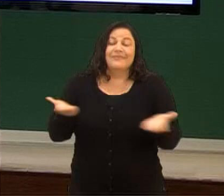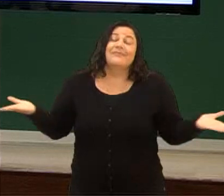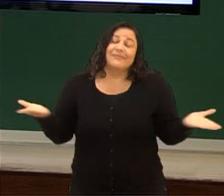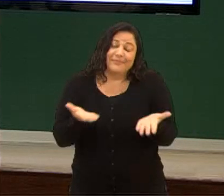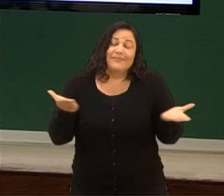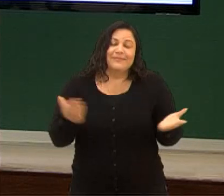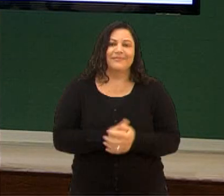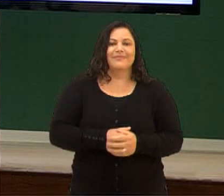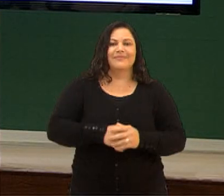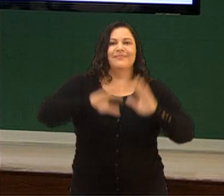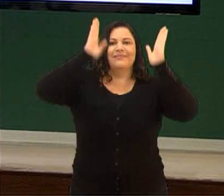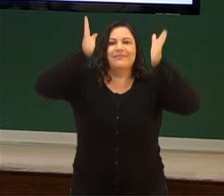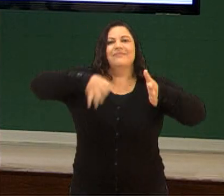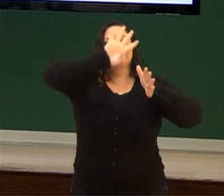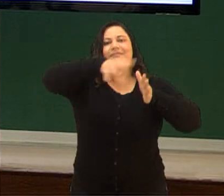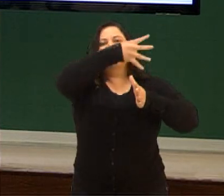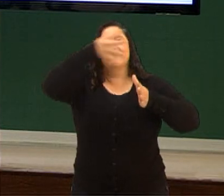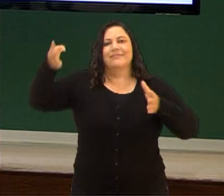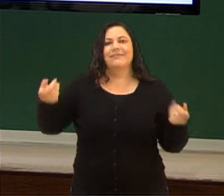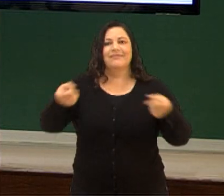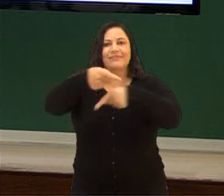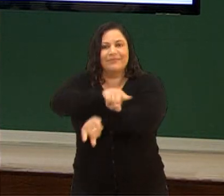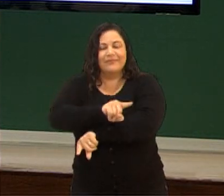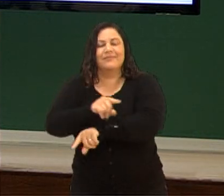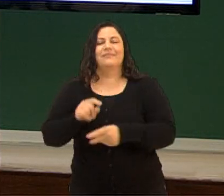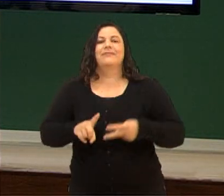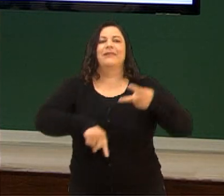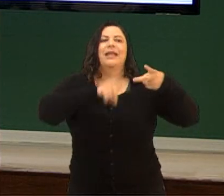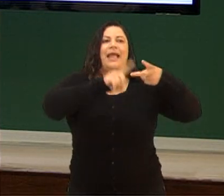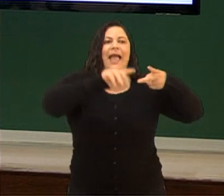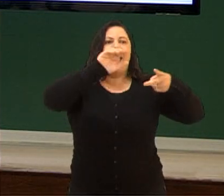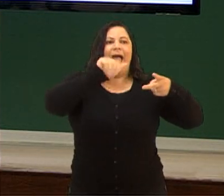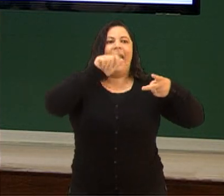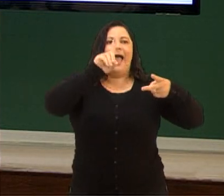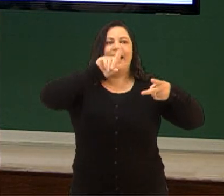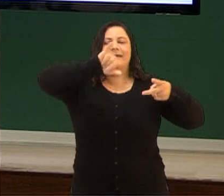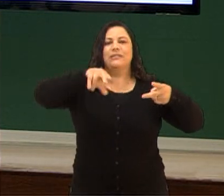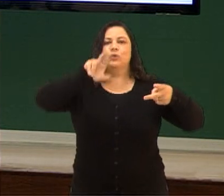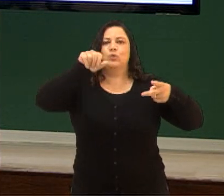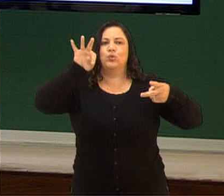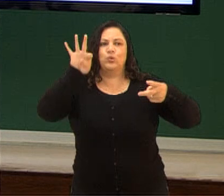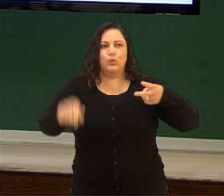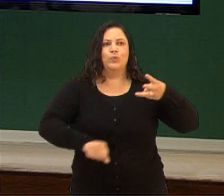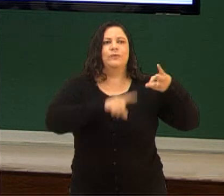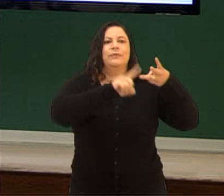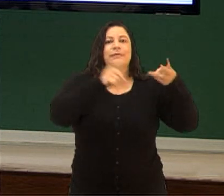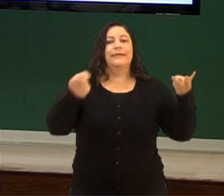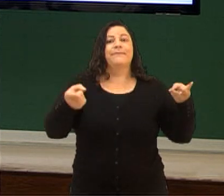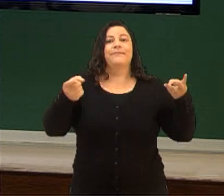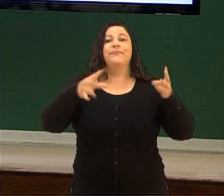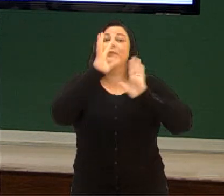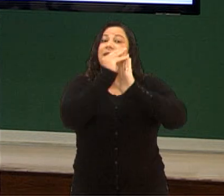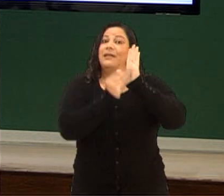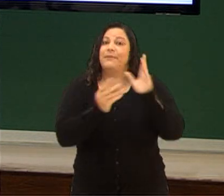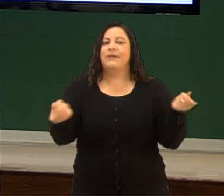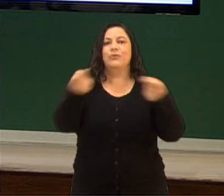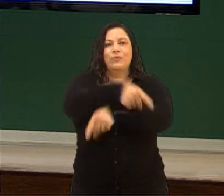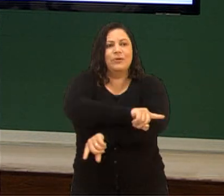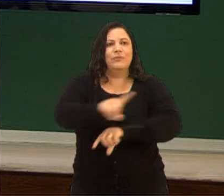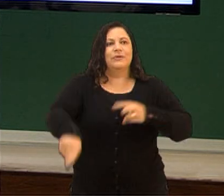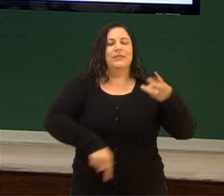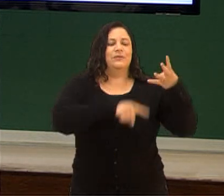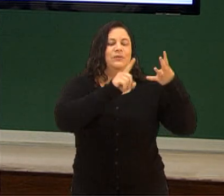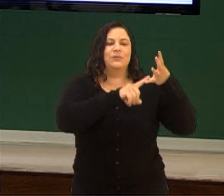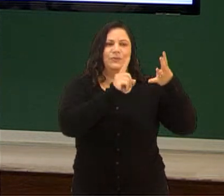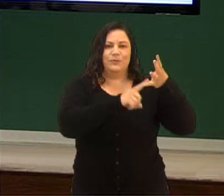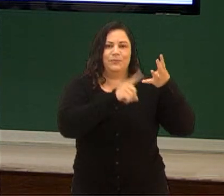Matriz inversa, método da matriz adjunta, elemento da matriz inversa, que era o cofator, certo? E